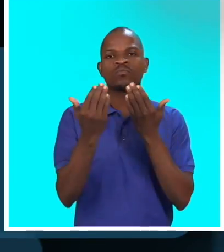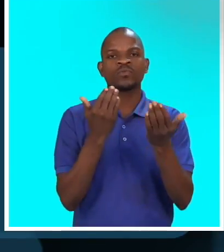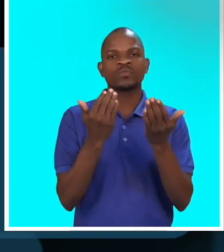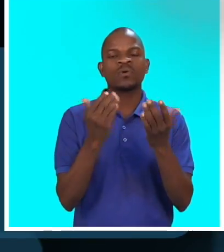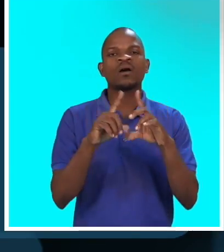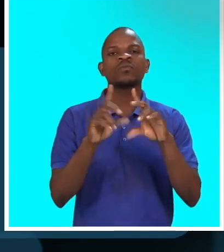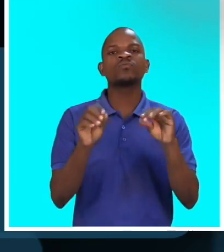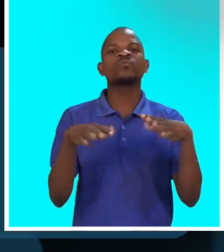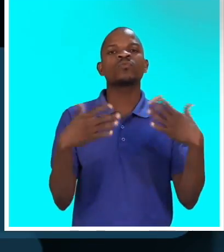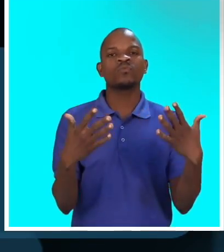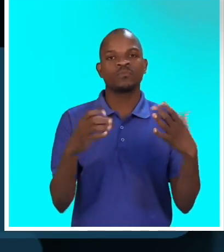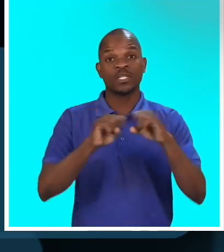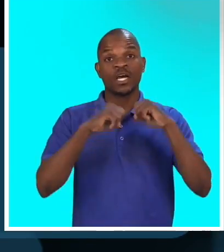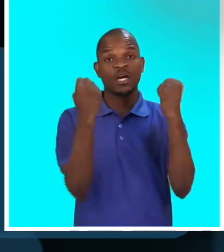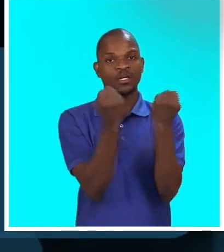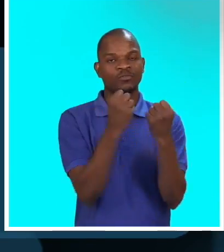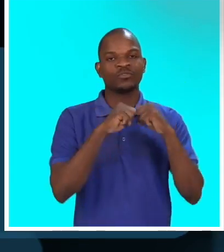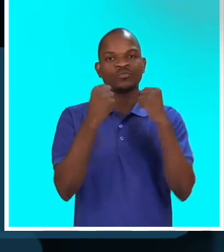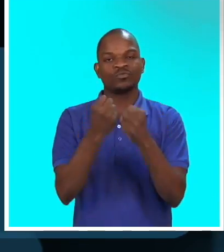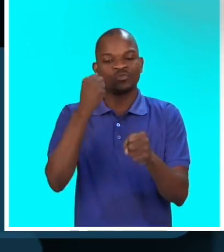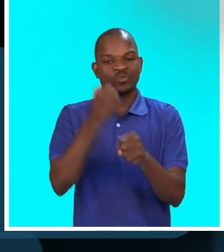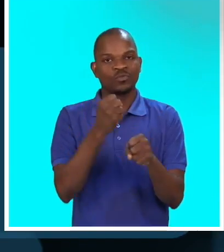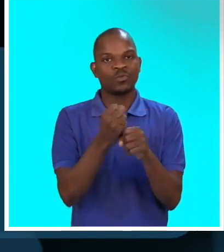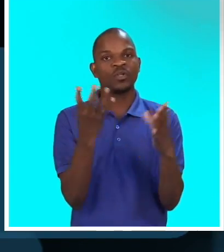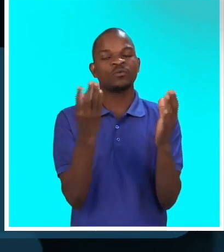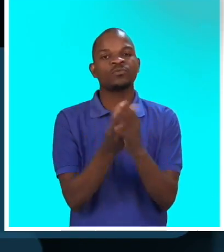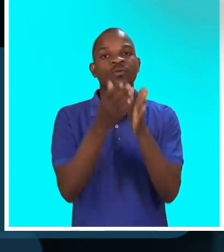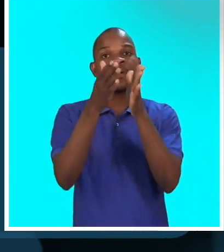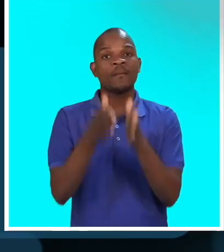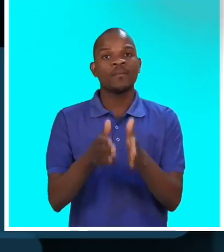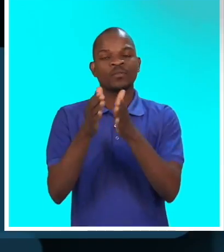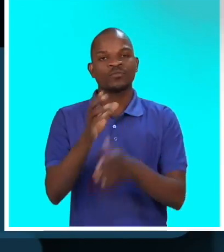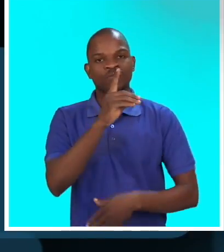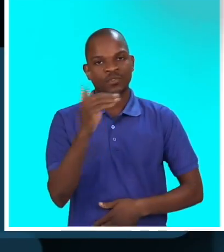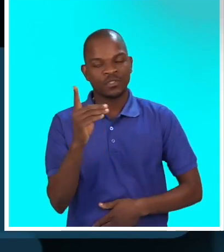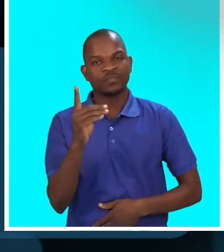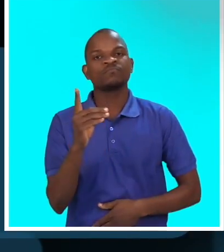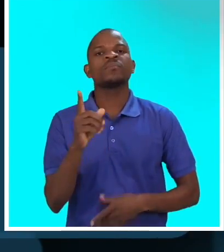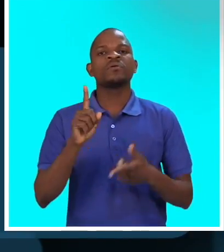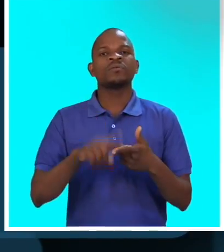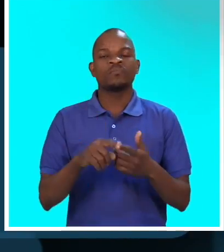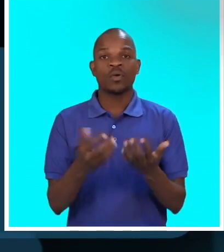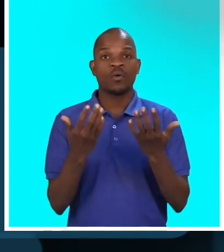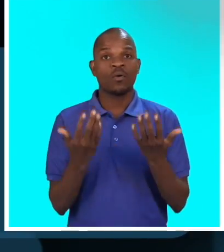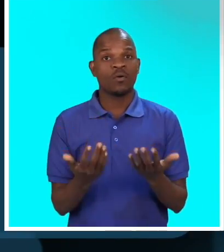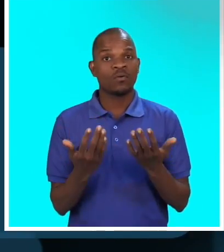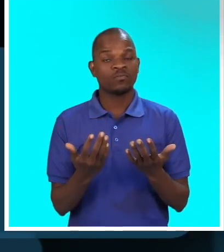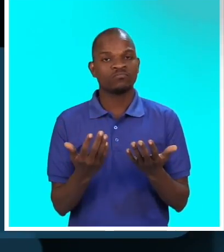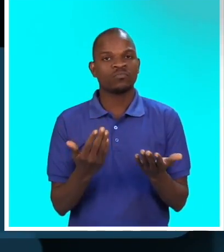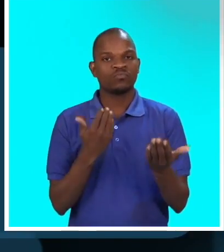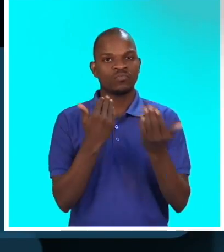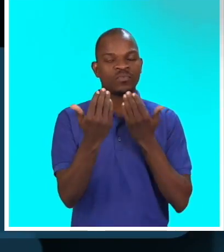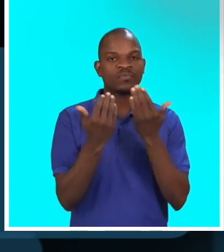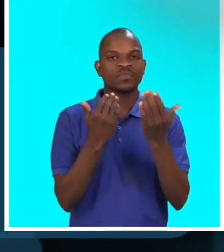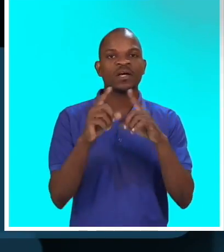conversamos, sobretudo, com associações que trabalham com pessoas com deficiência. E não só. Para hoje,